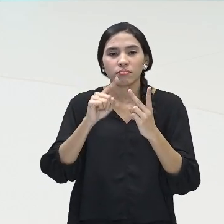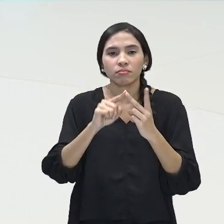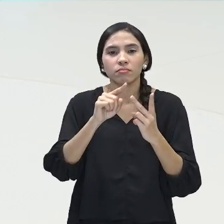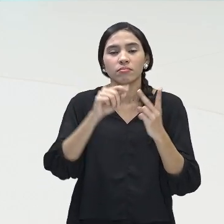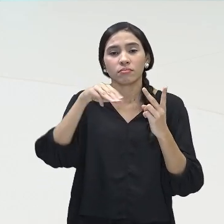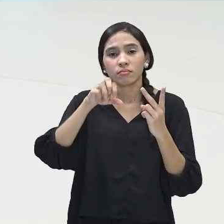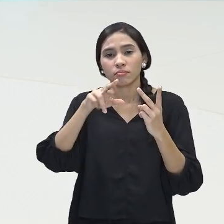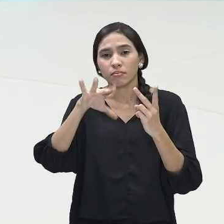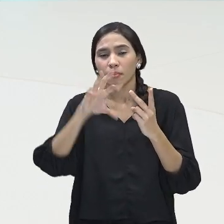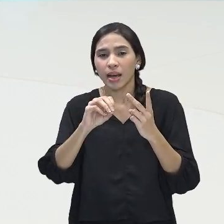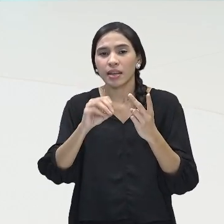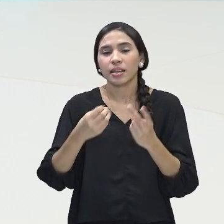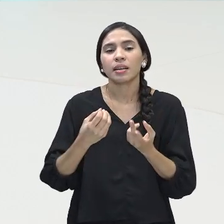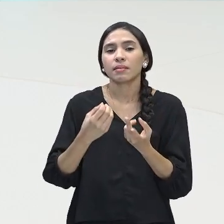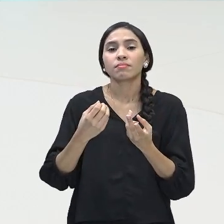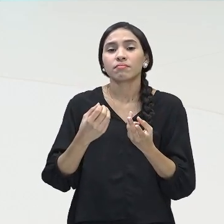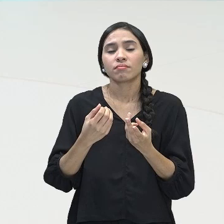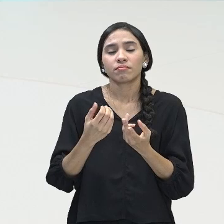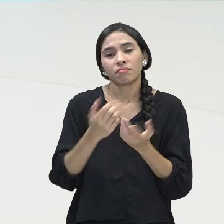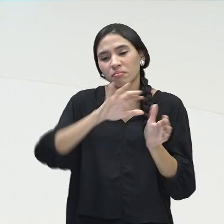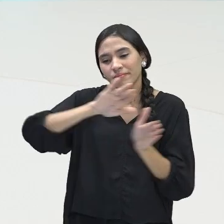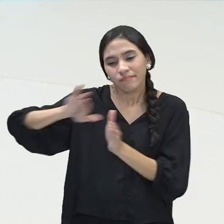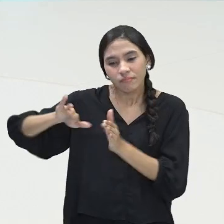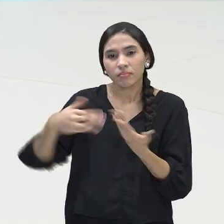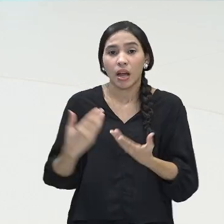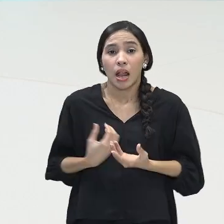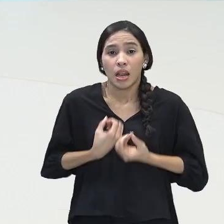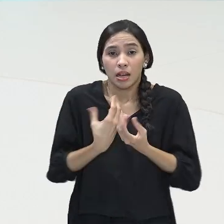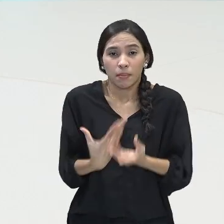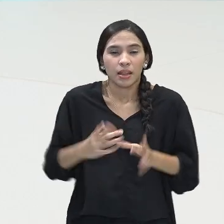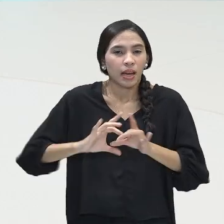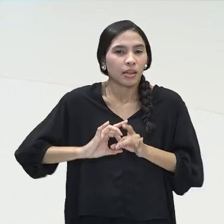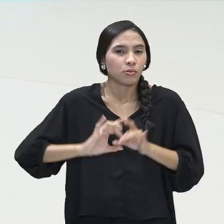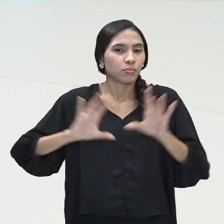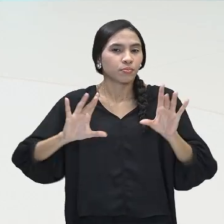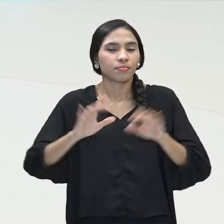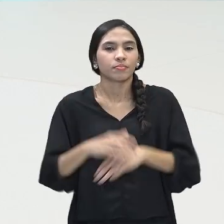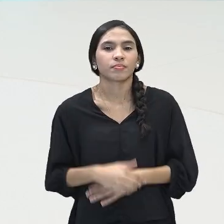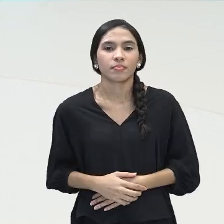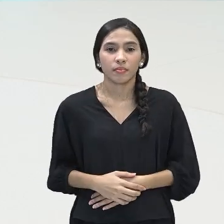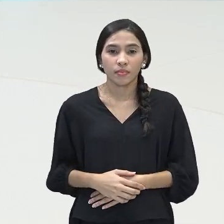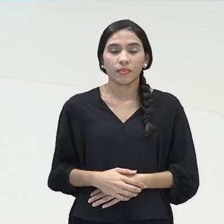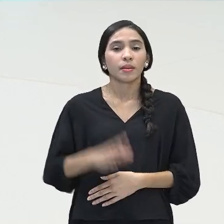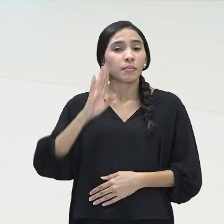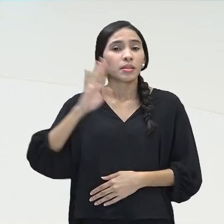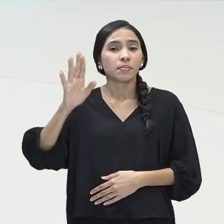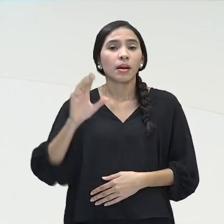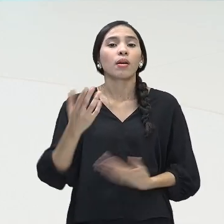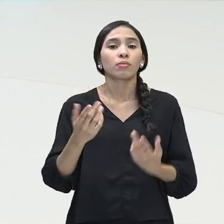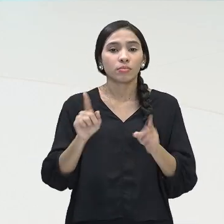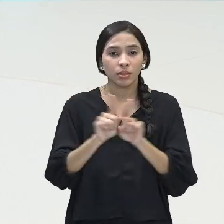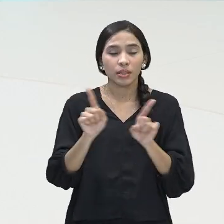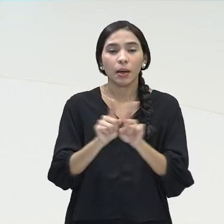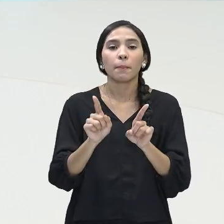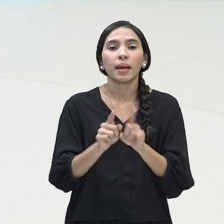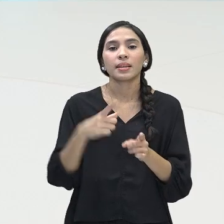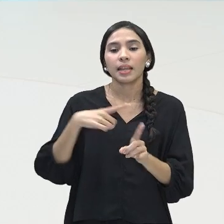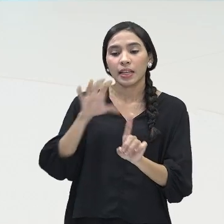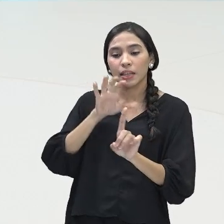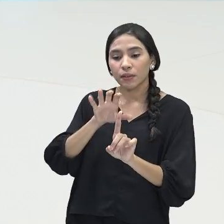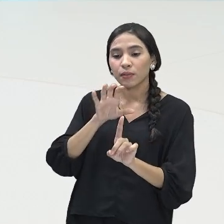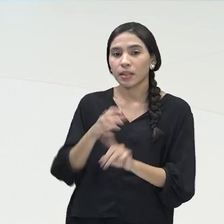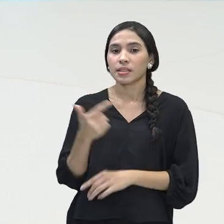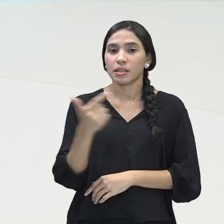de produção. Inclusive, essa liberdade de produção vai lá para a segunda fase também, que a